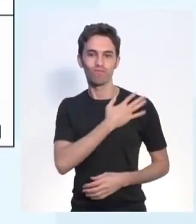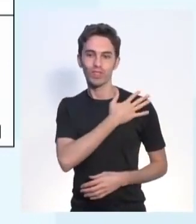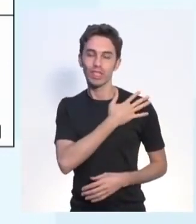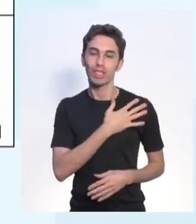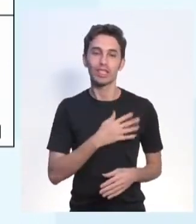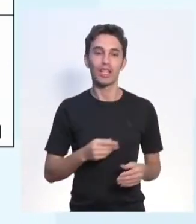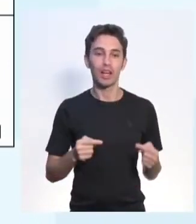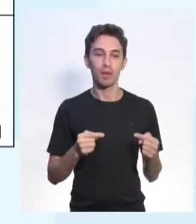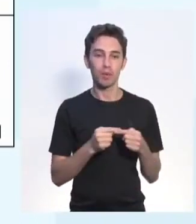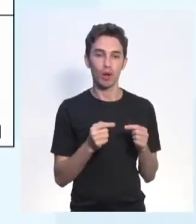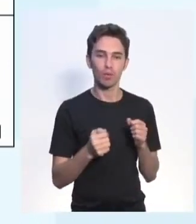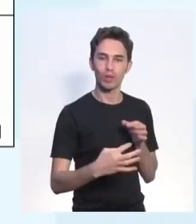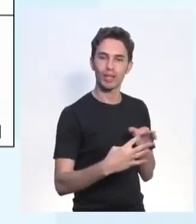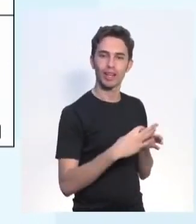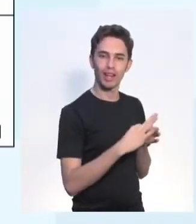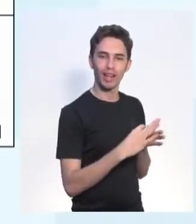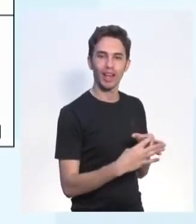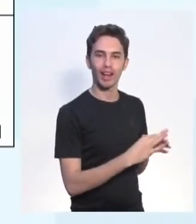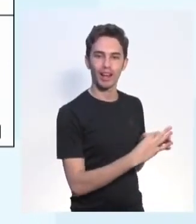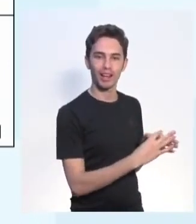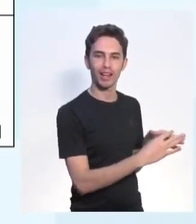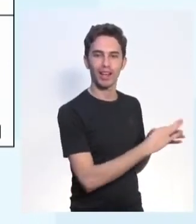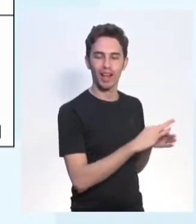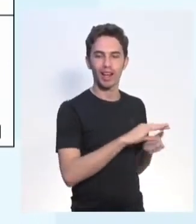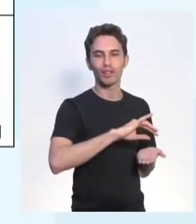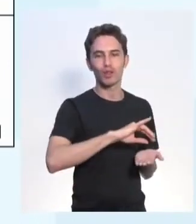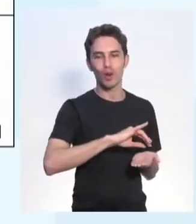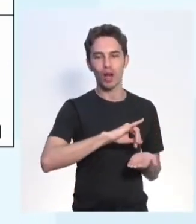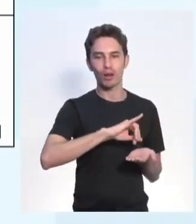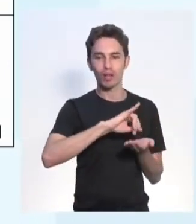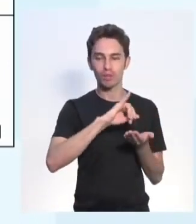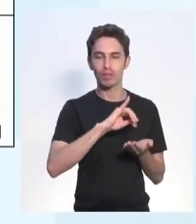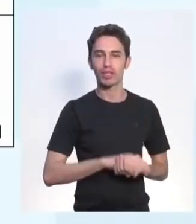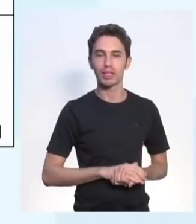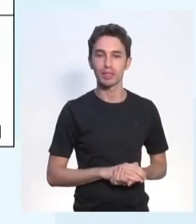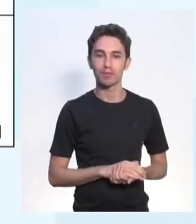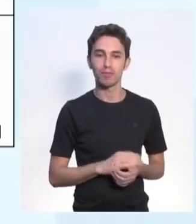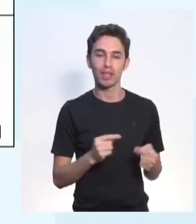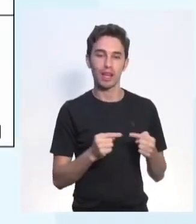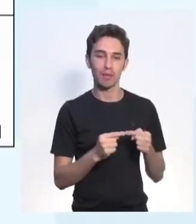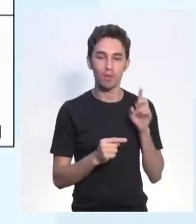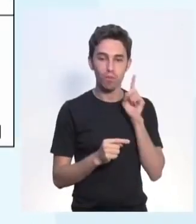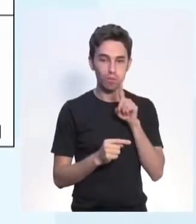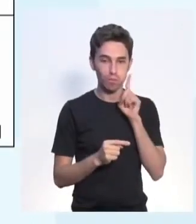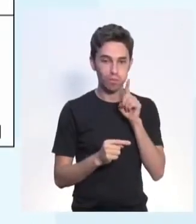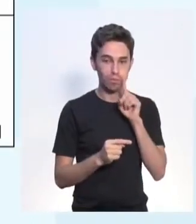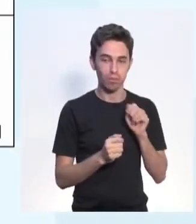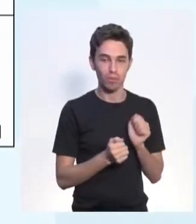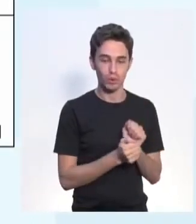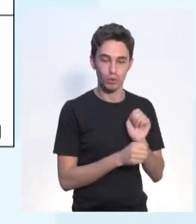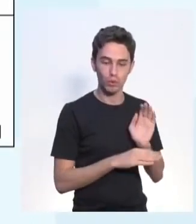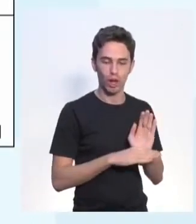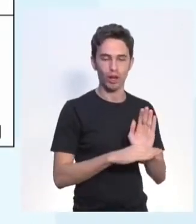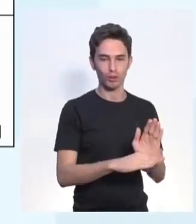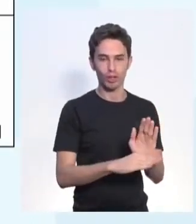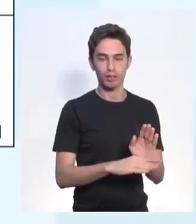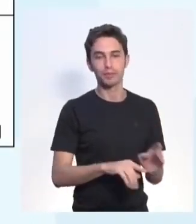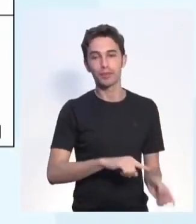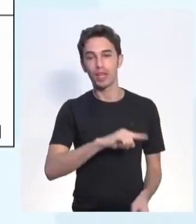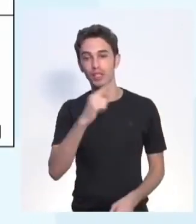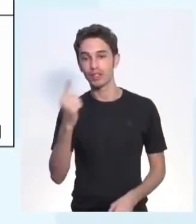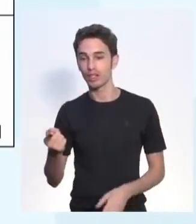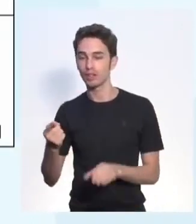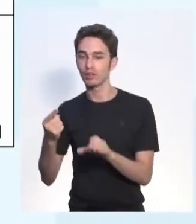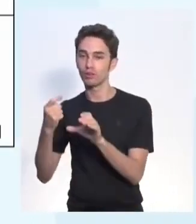estão diretamente ligados aí ao apoio militar norte-americano. Do lado